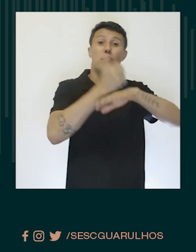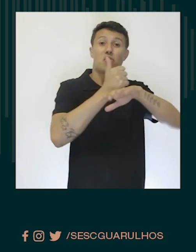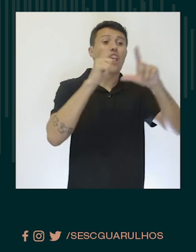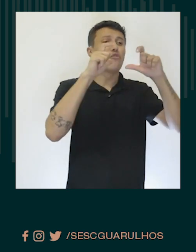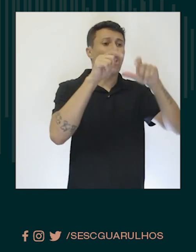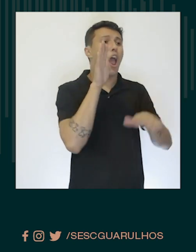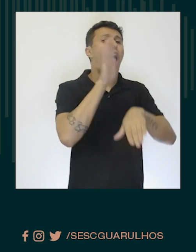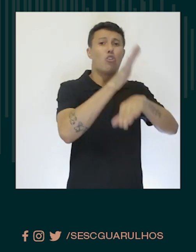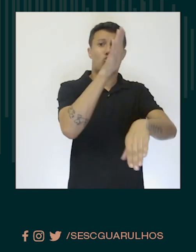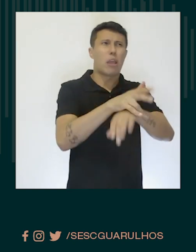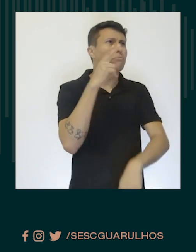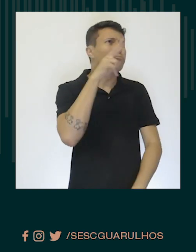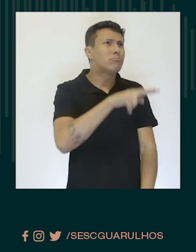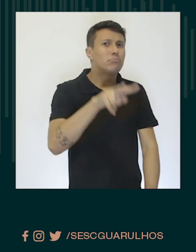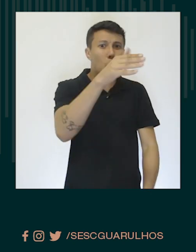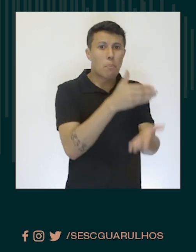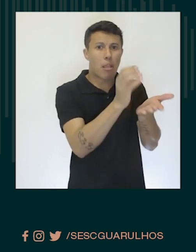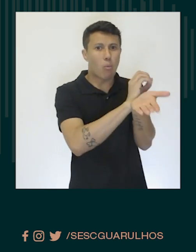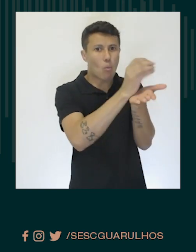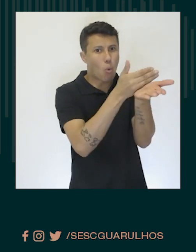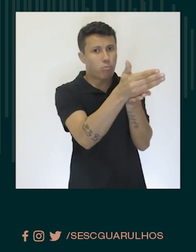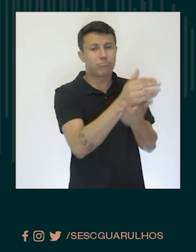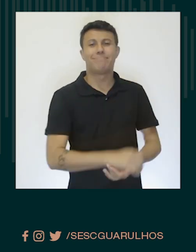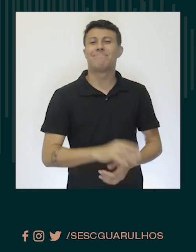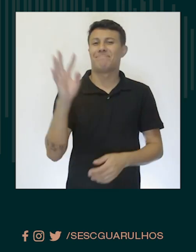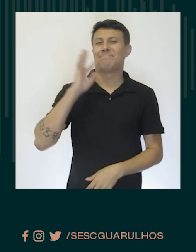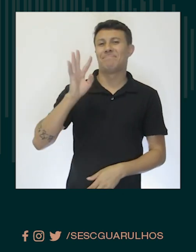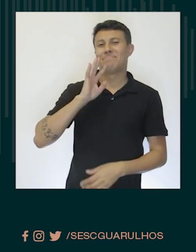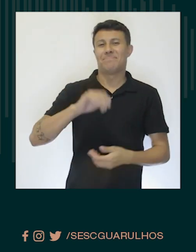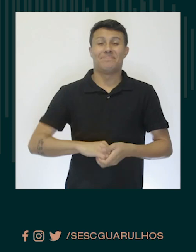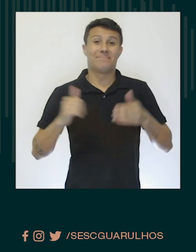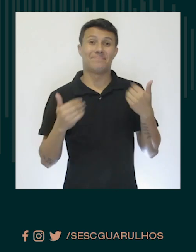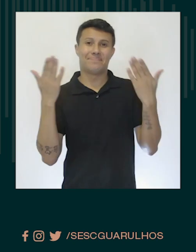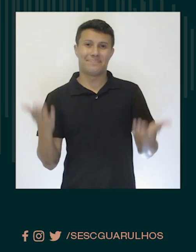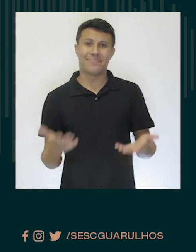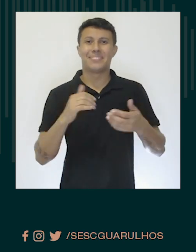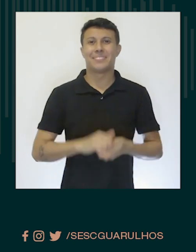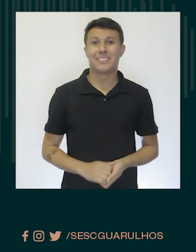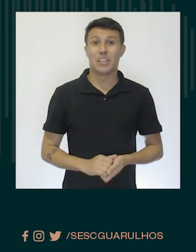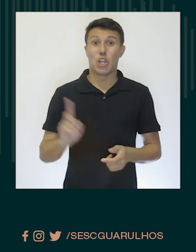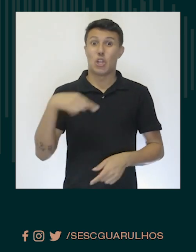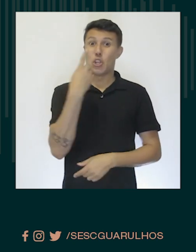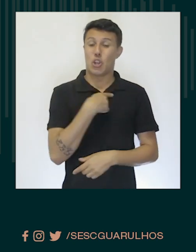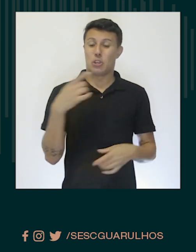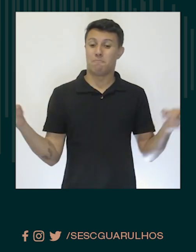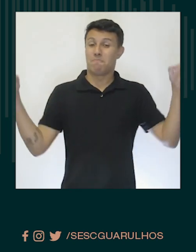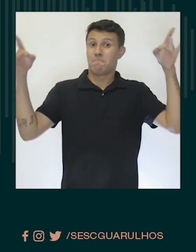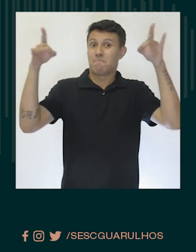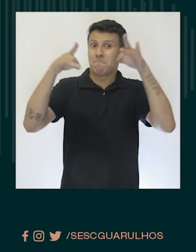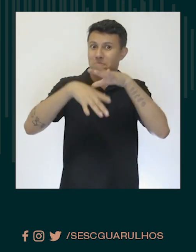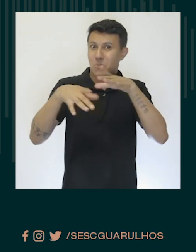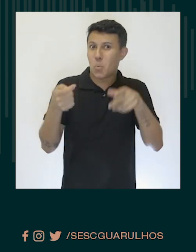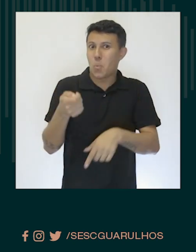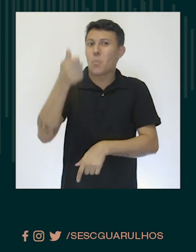zero. Demais. Gente, estamos chegando aos finais, né, do nosso